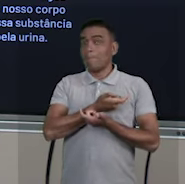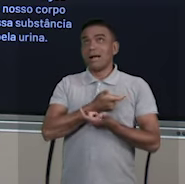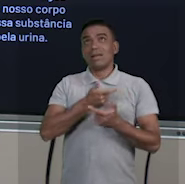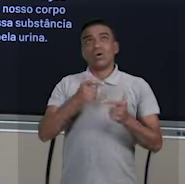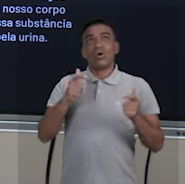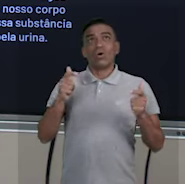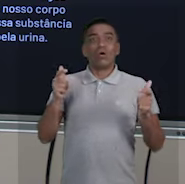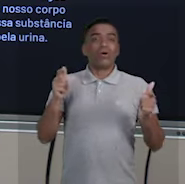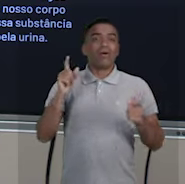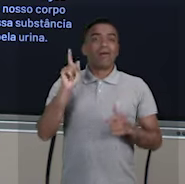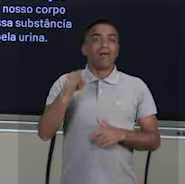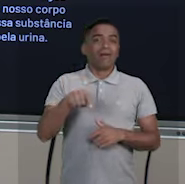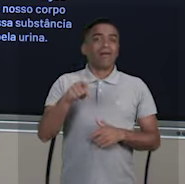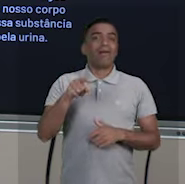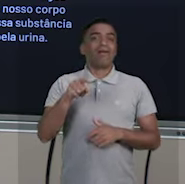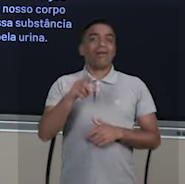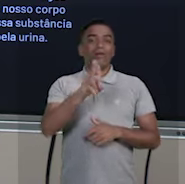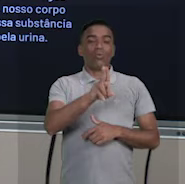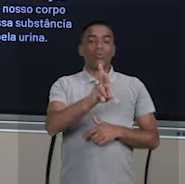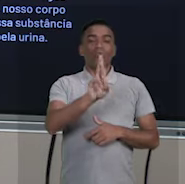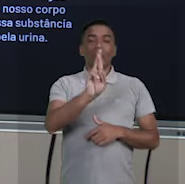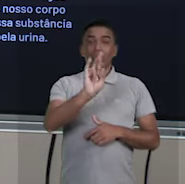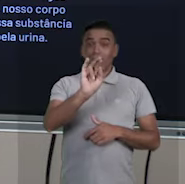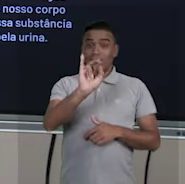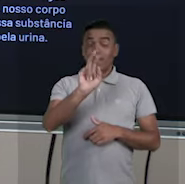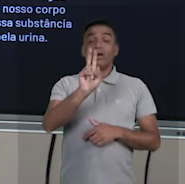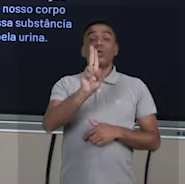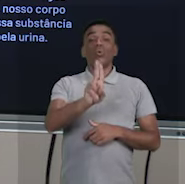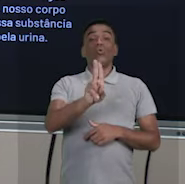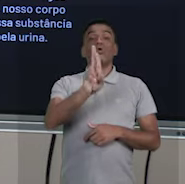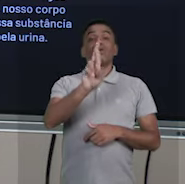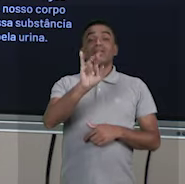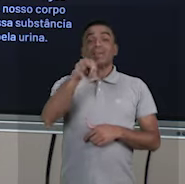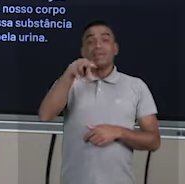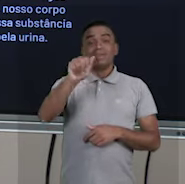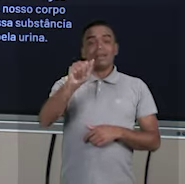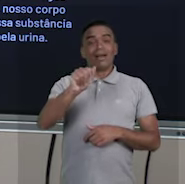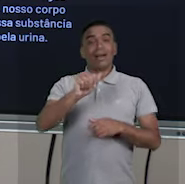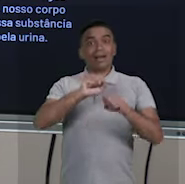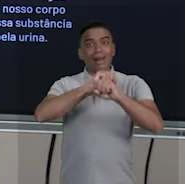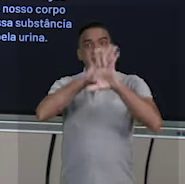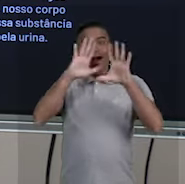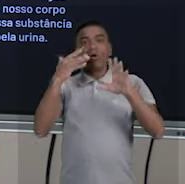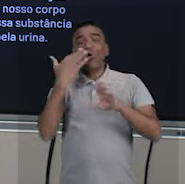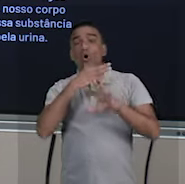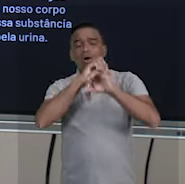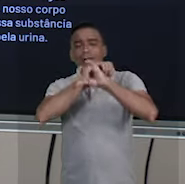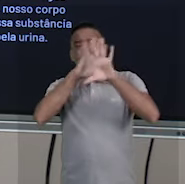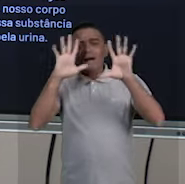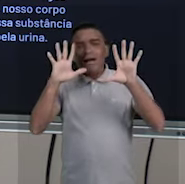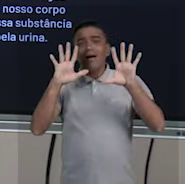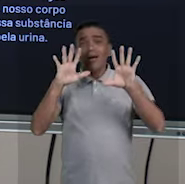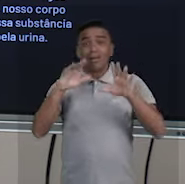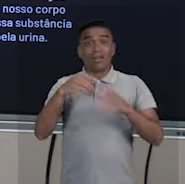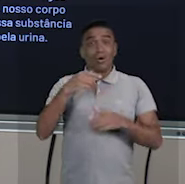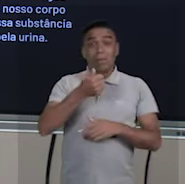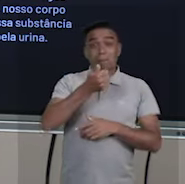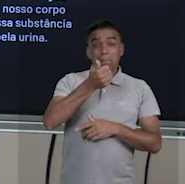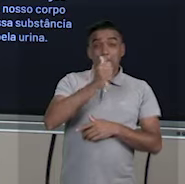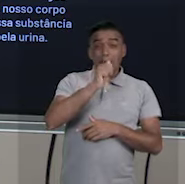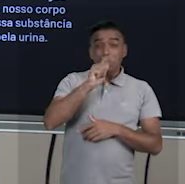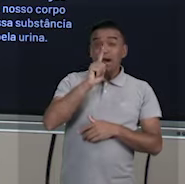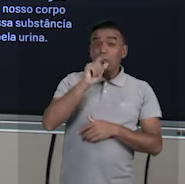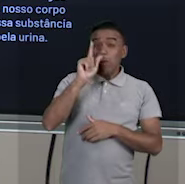a urina fica mais clarinha. Quanto menos água você bebe, a urina fica mais concentrada, então ela vai ficar